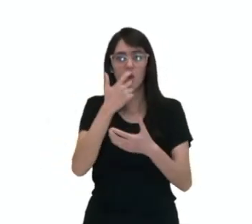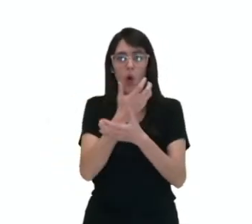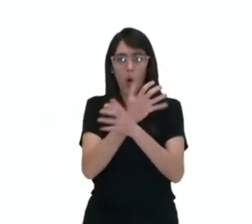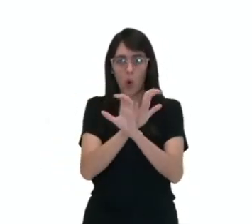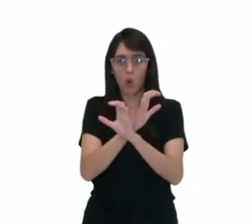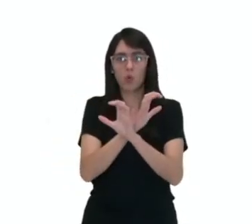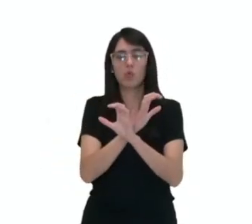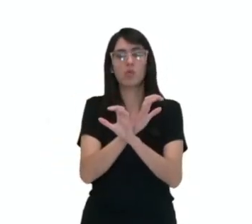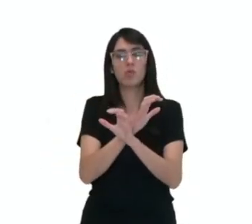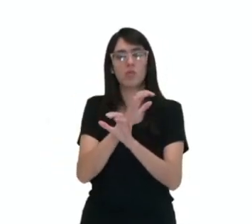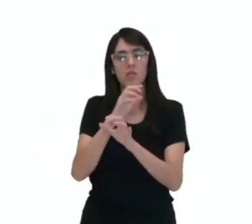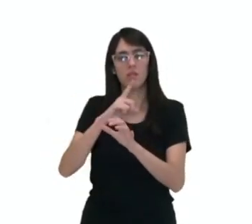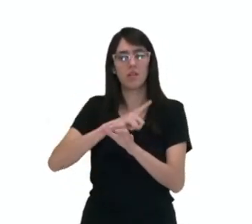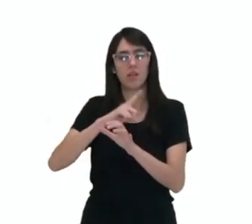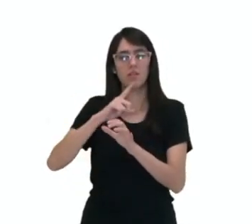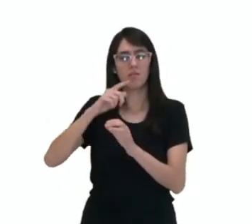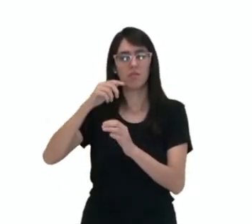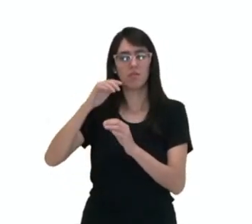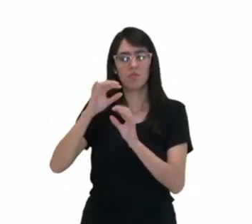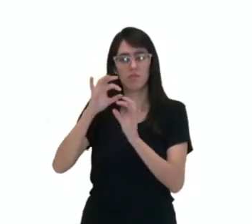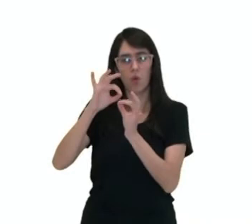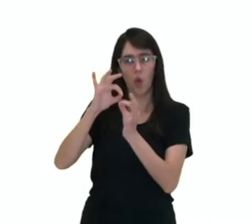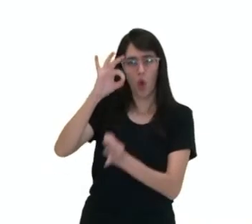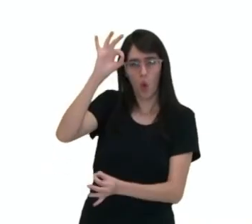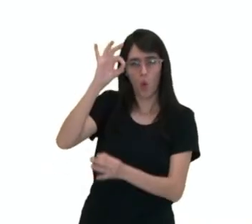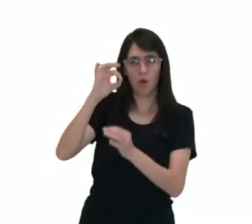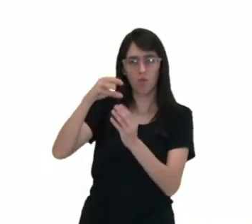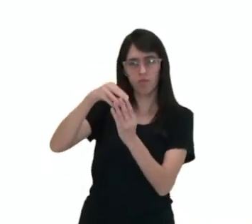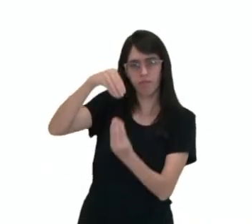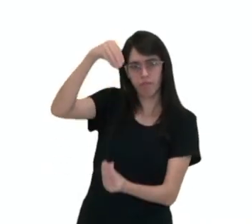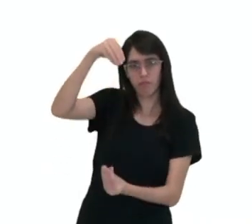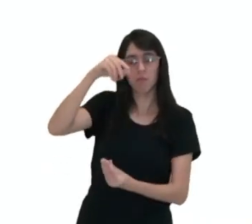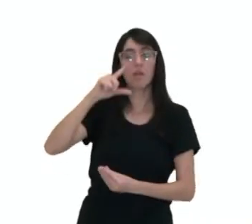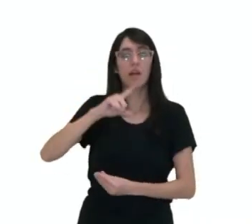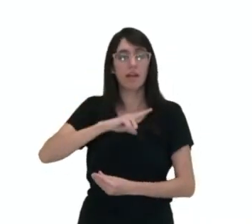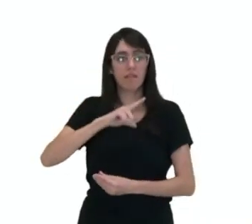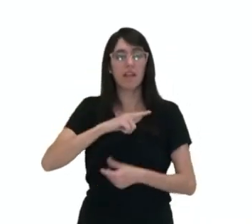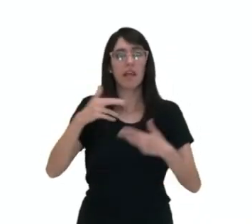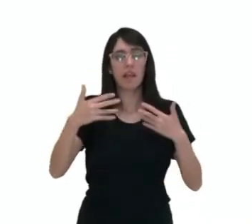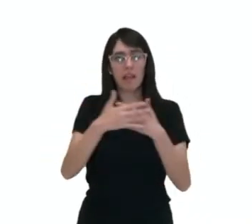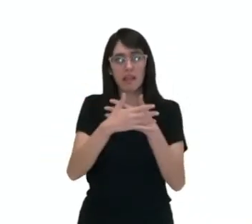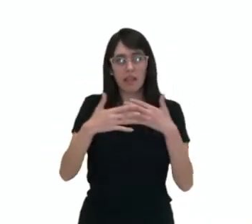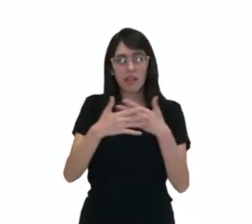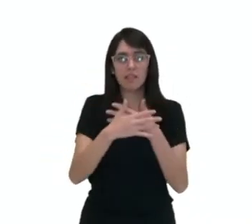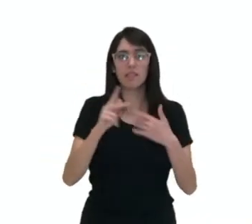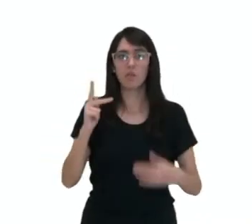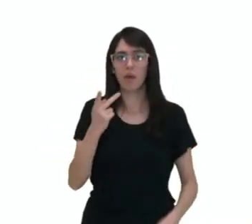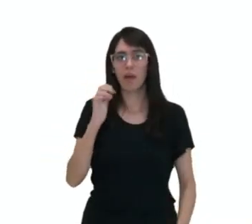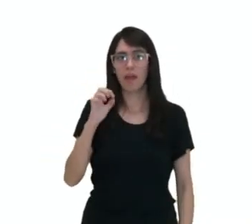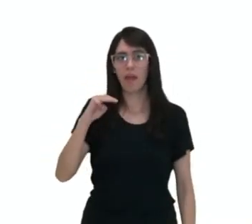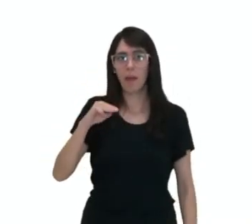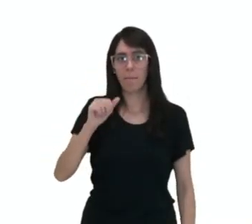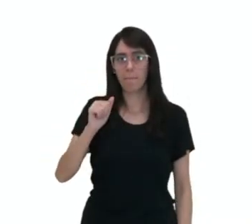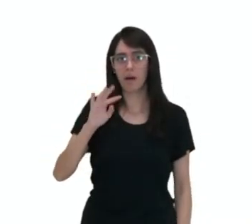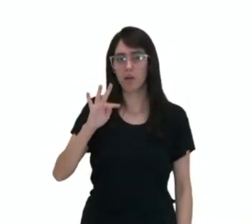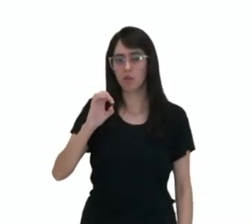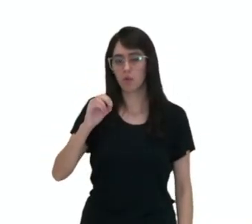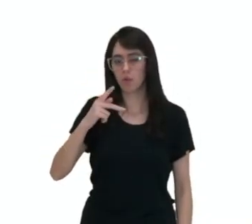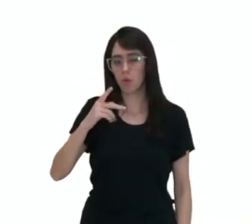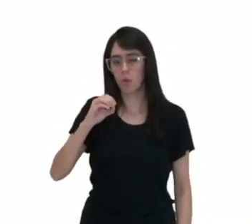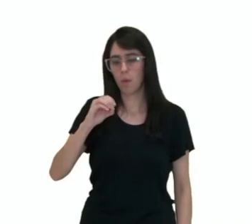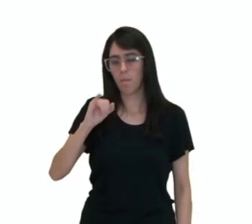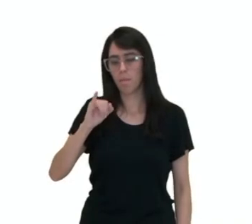ossos longos, por exemplo, nós temos o tecido hematopoético, que é o tecido que produz as células do sangue,